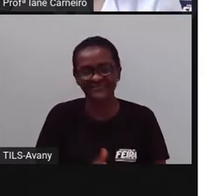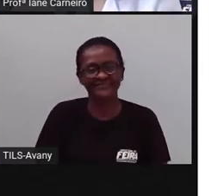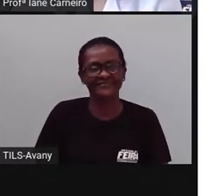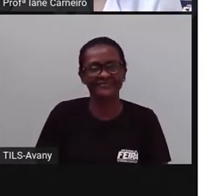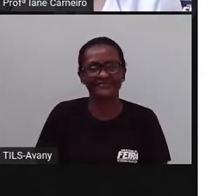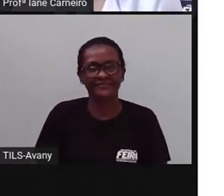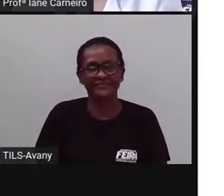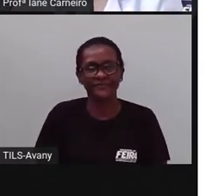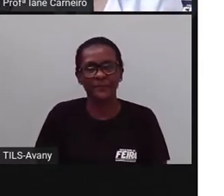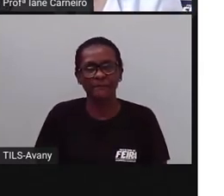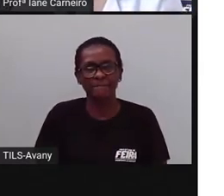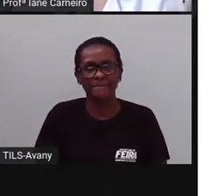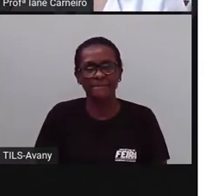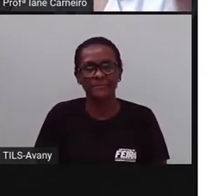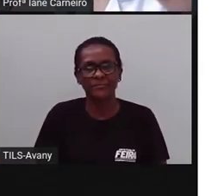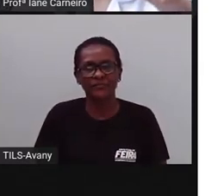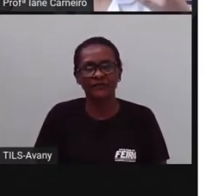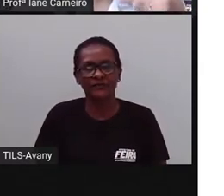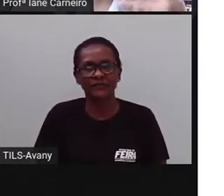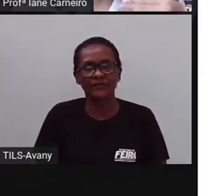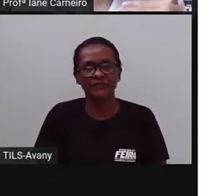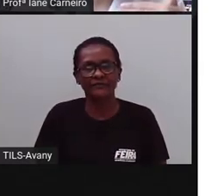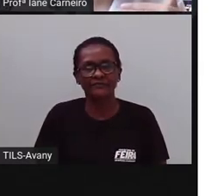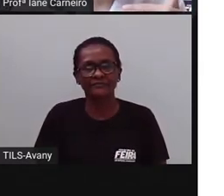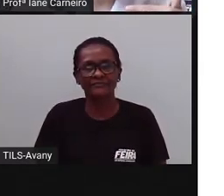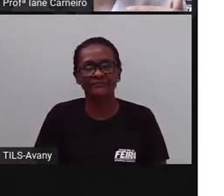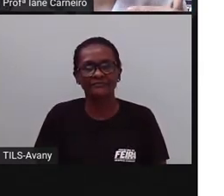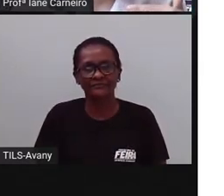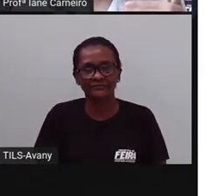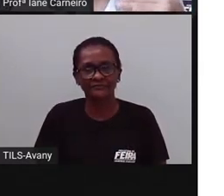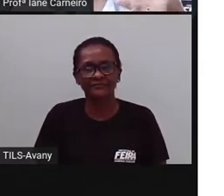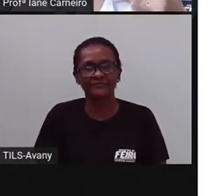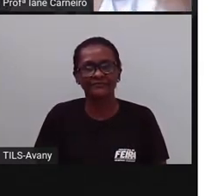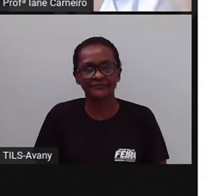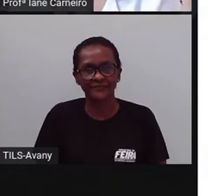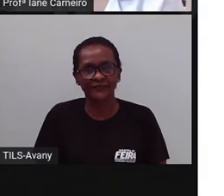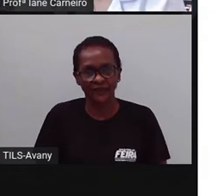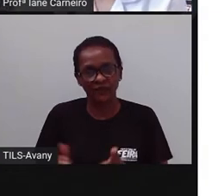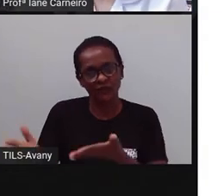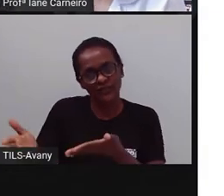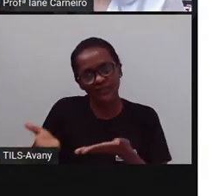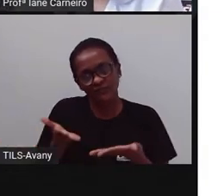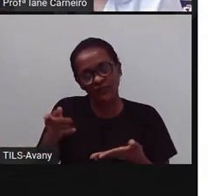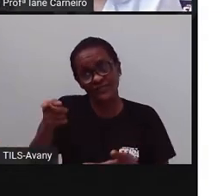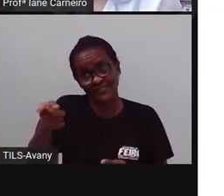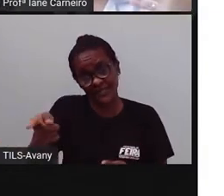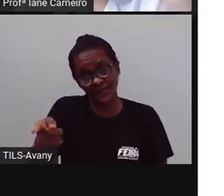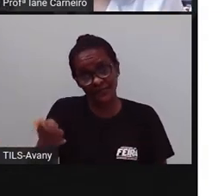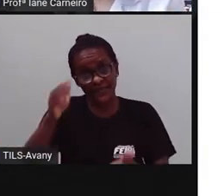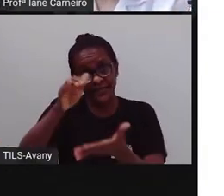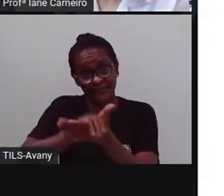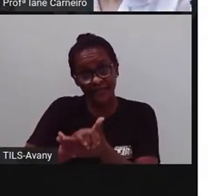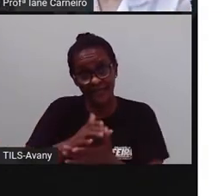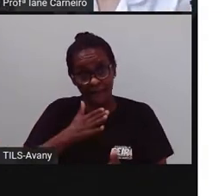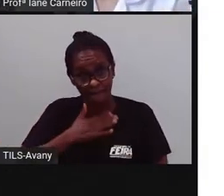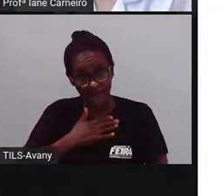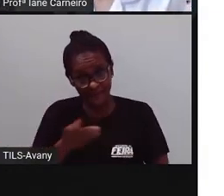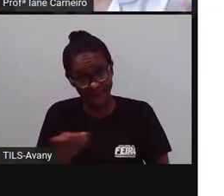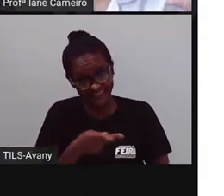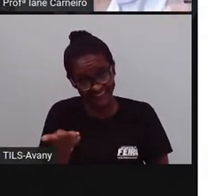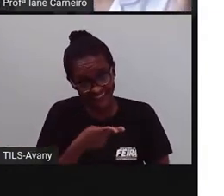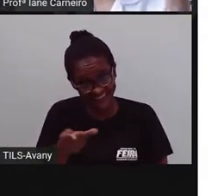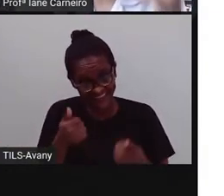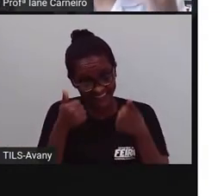acha que só um enfeite aqui essa imagem né então aqui ó tá explicando para que que serve se comente Qual é a festa né